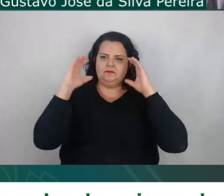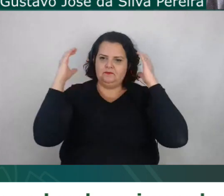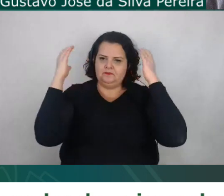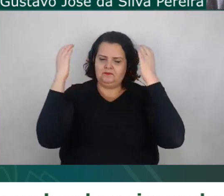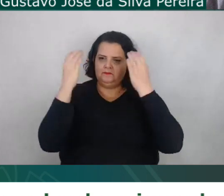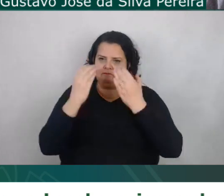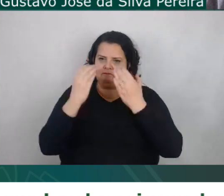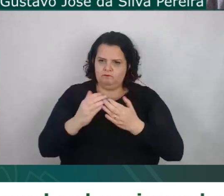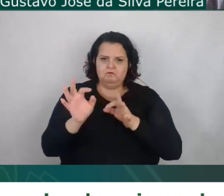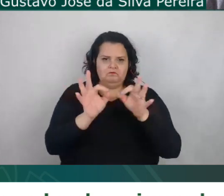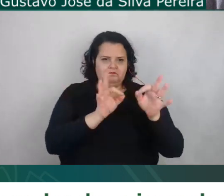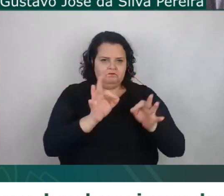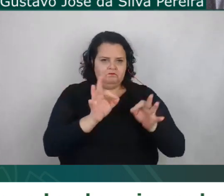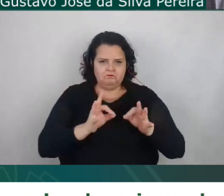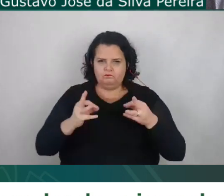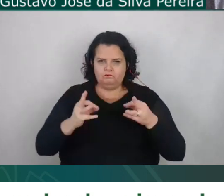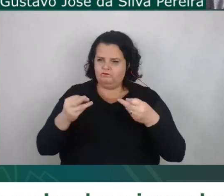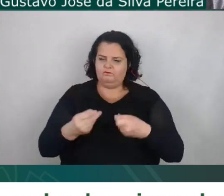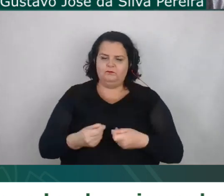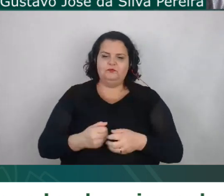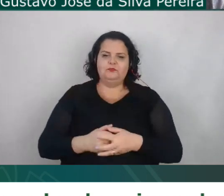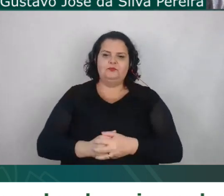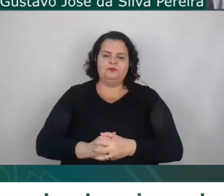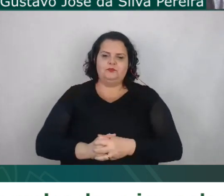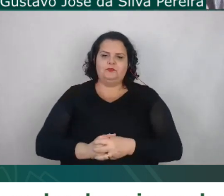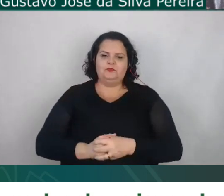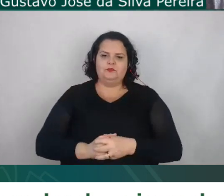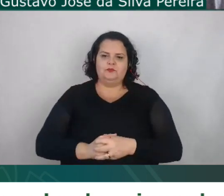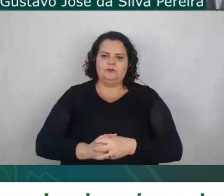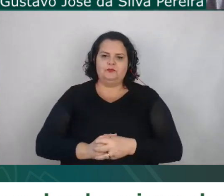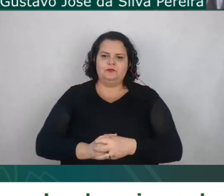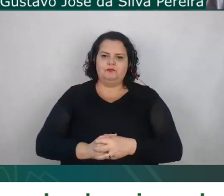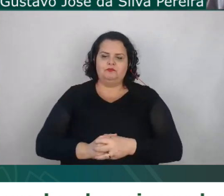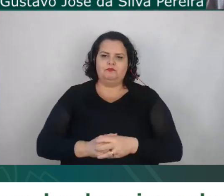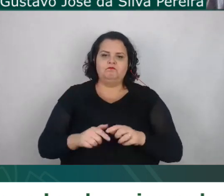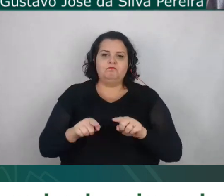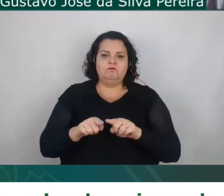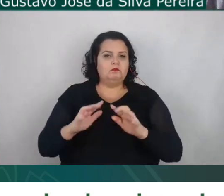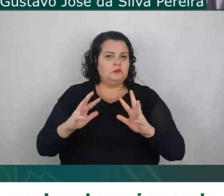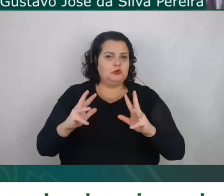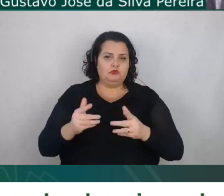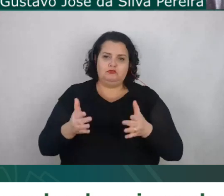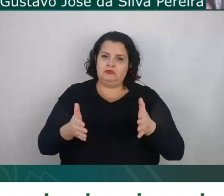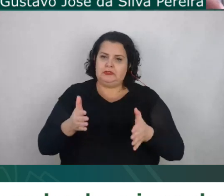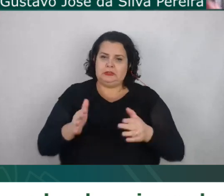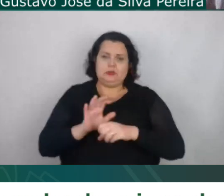do Congresso, como também todo esse período de pandemia nos fez